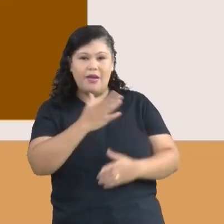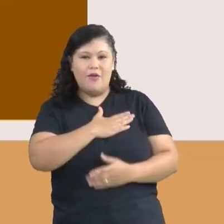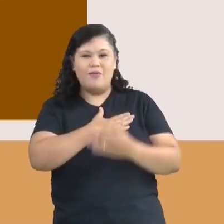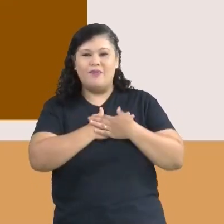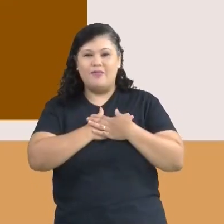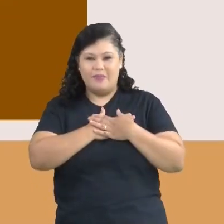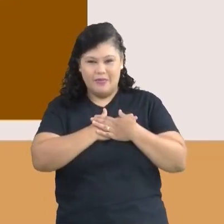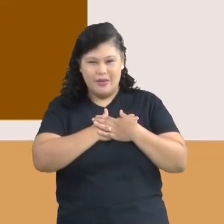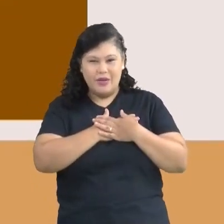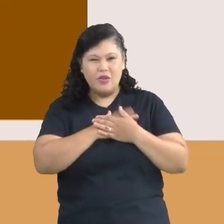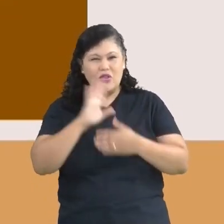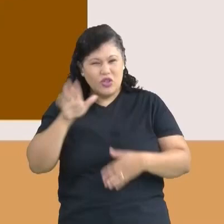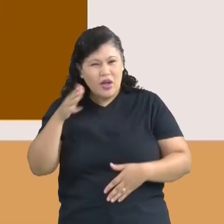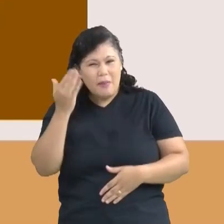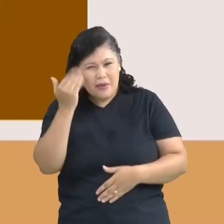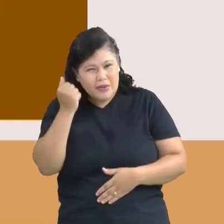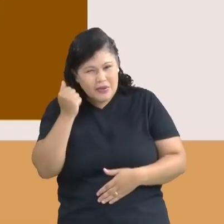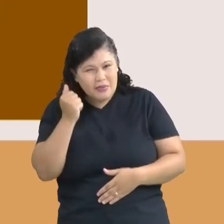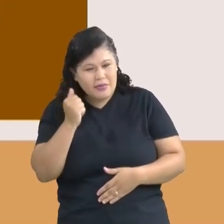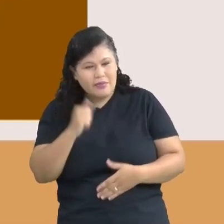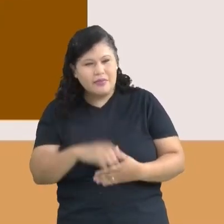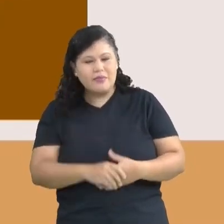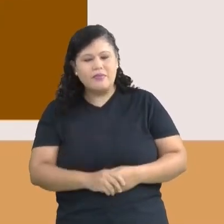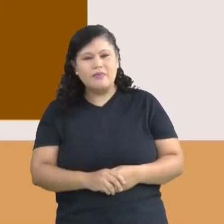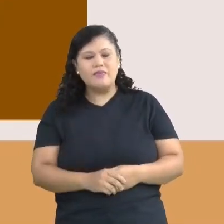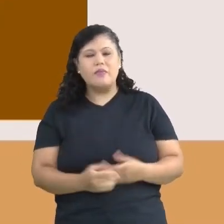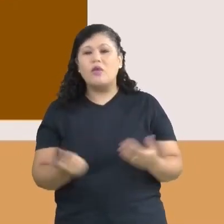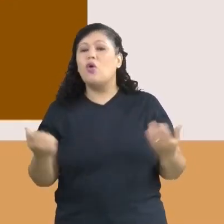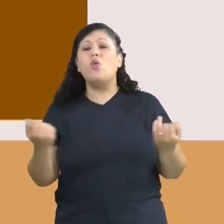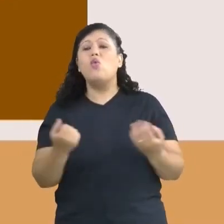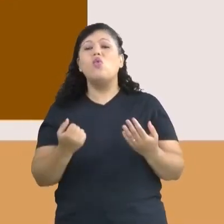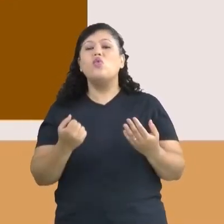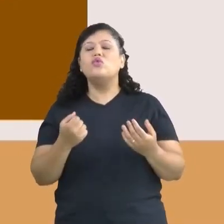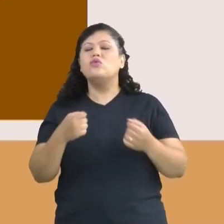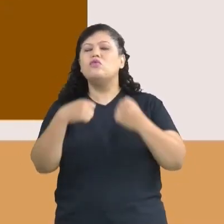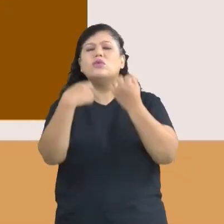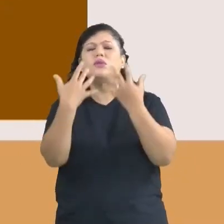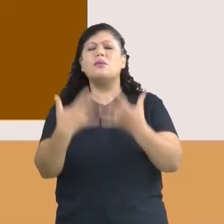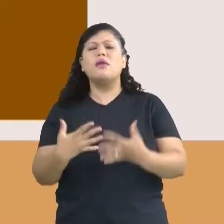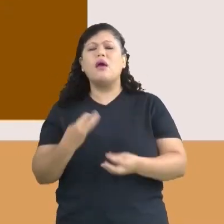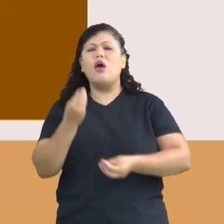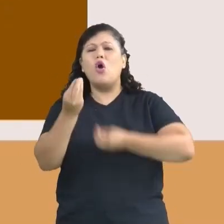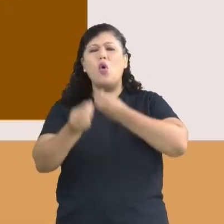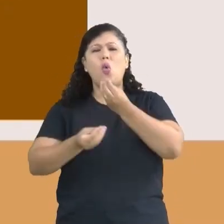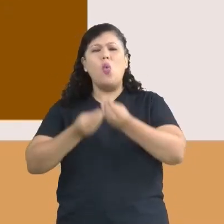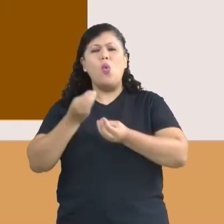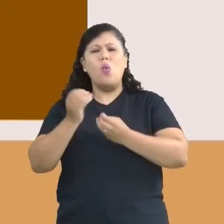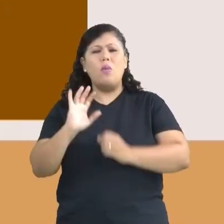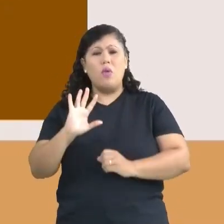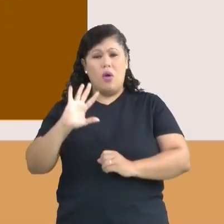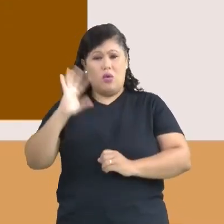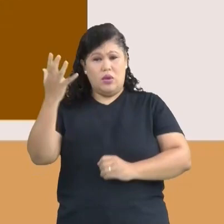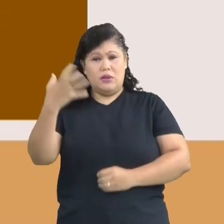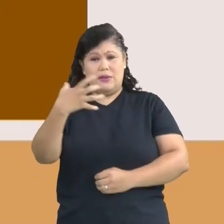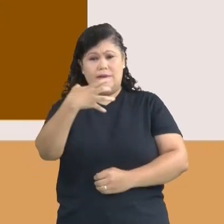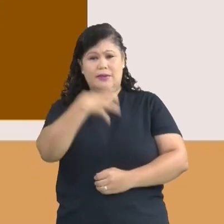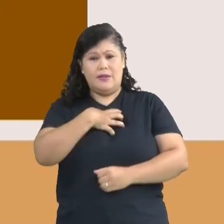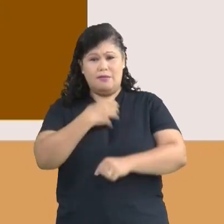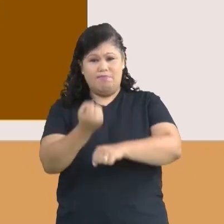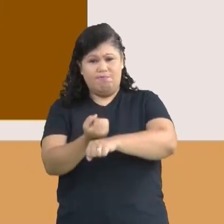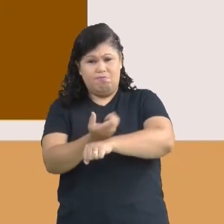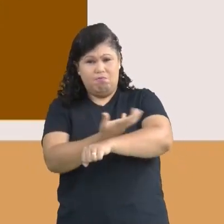não prestaram atenção? Hoje nós vamos desvendar esses mistérios e saber quais são esses sentimentos que